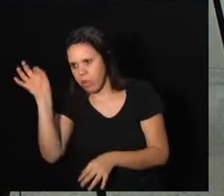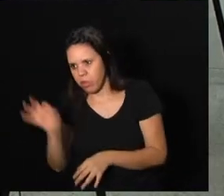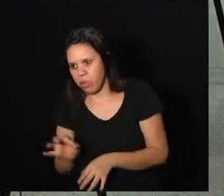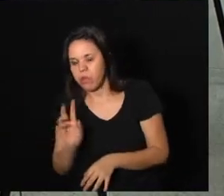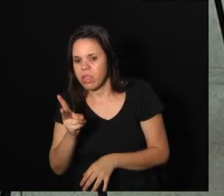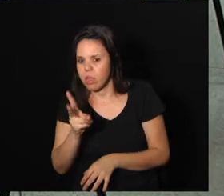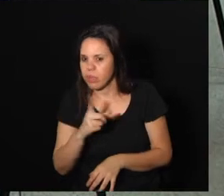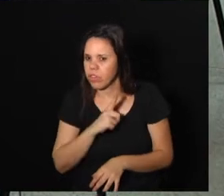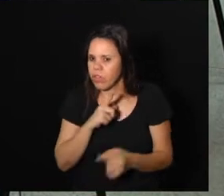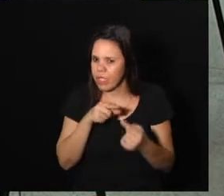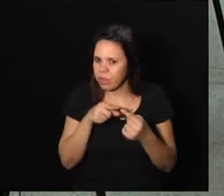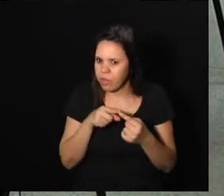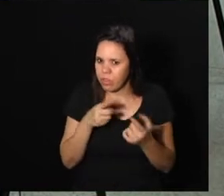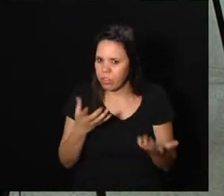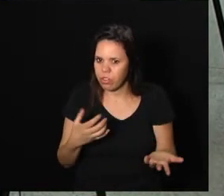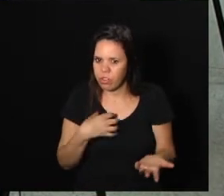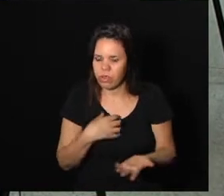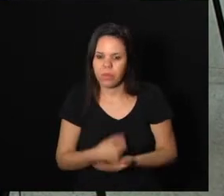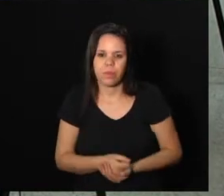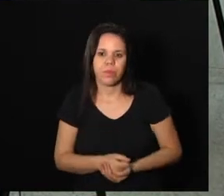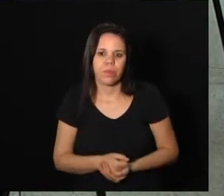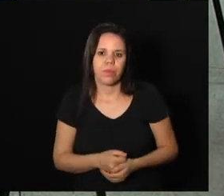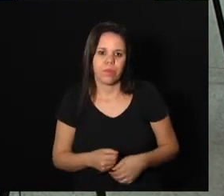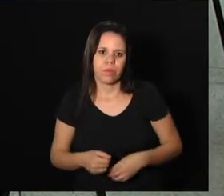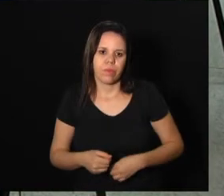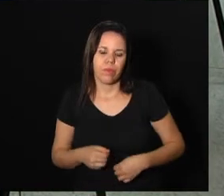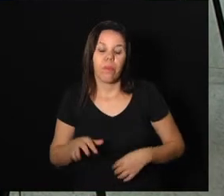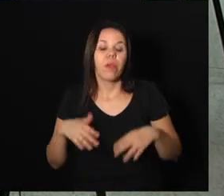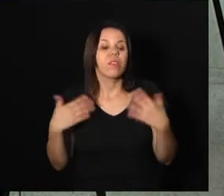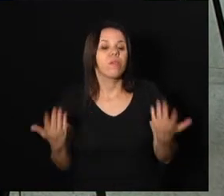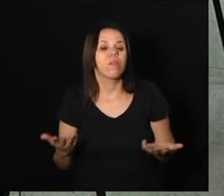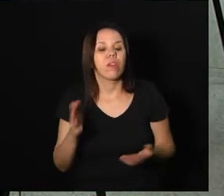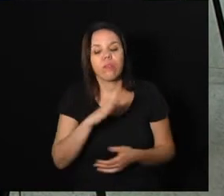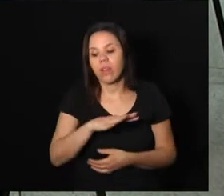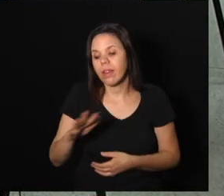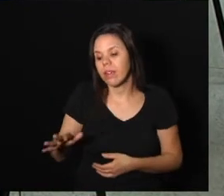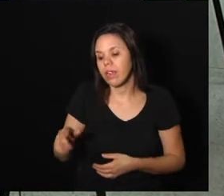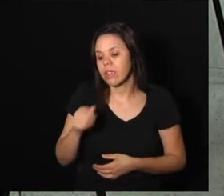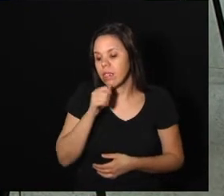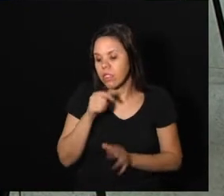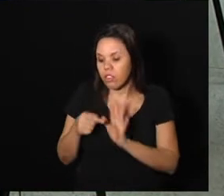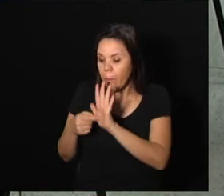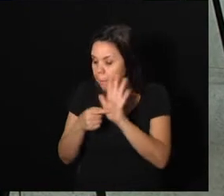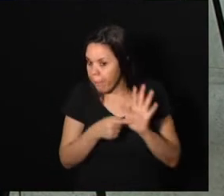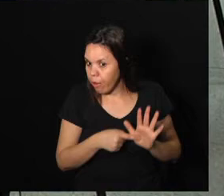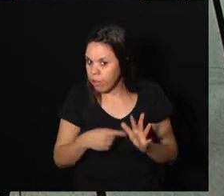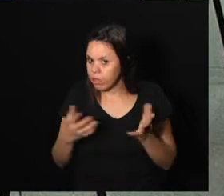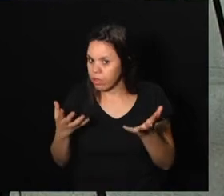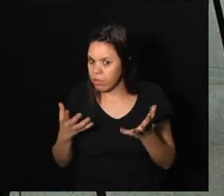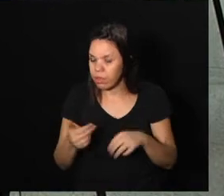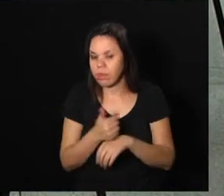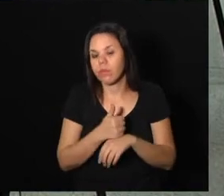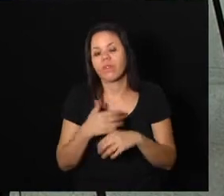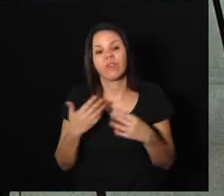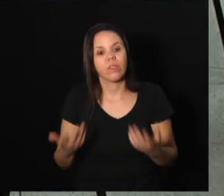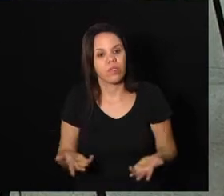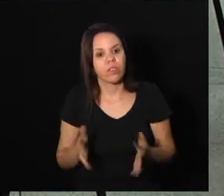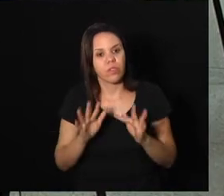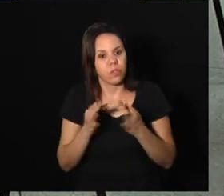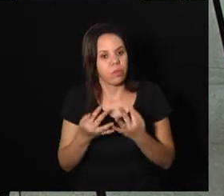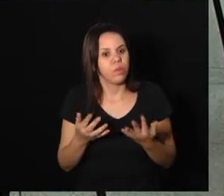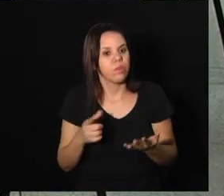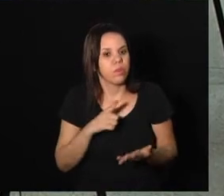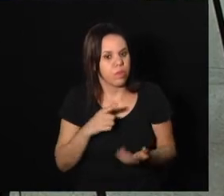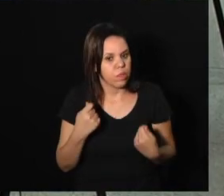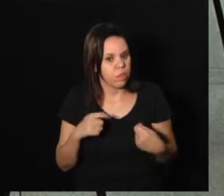sempre tinha esse perfil, né? Mas, por exemplo, quando é criança, às vezes a criança já se manifesta para uma determinada profissão, então os pais já têm